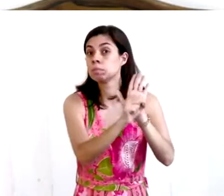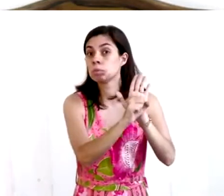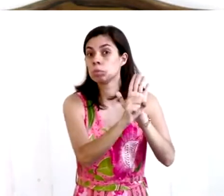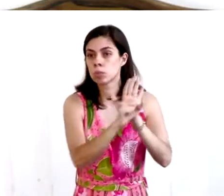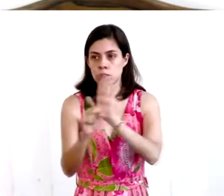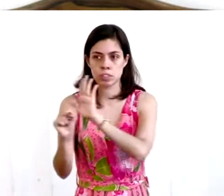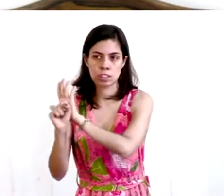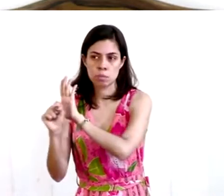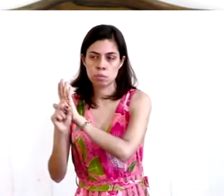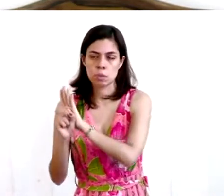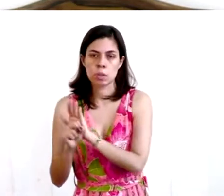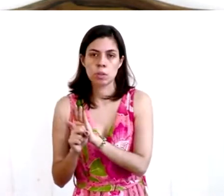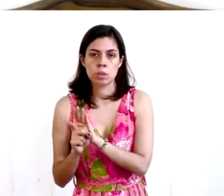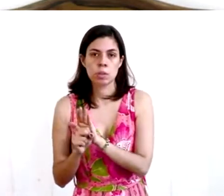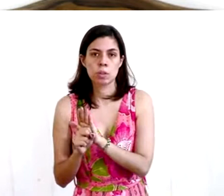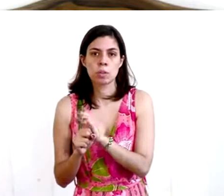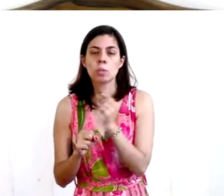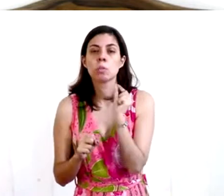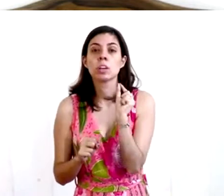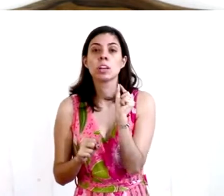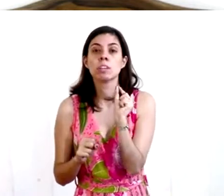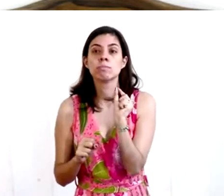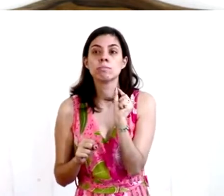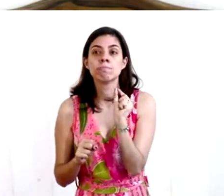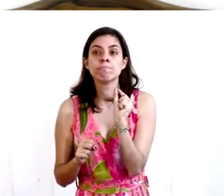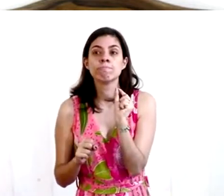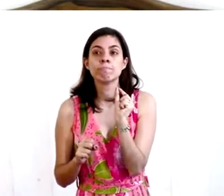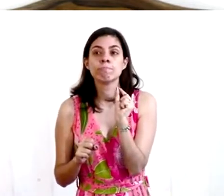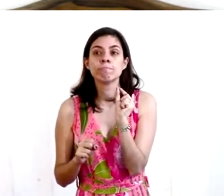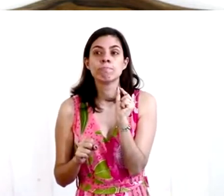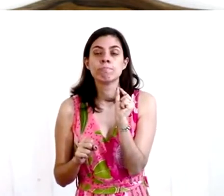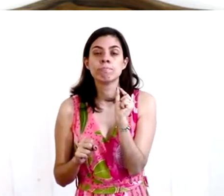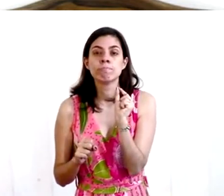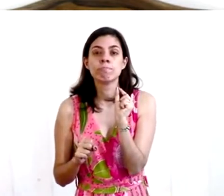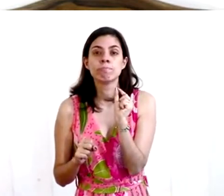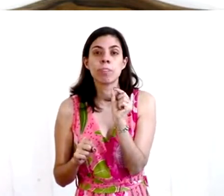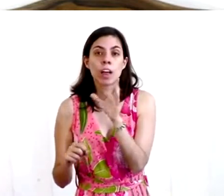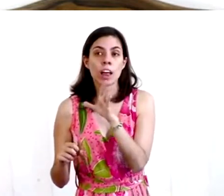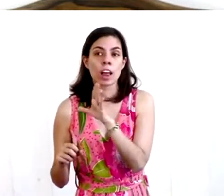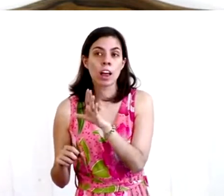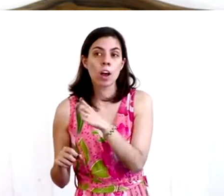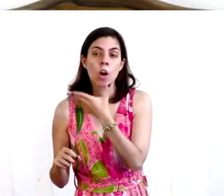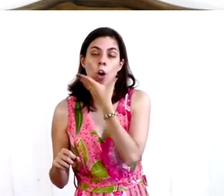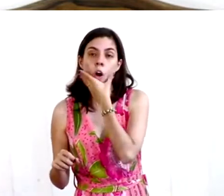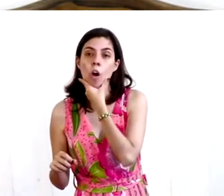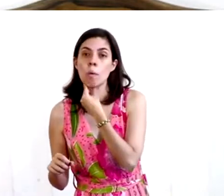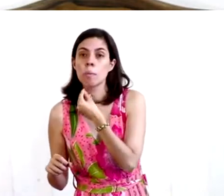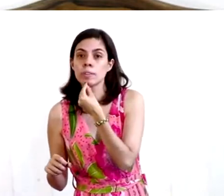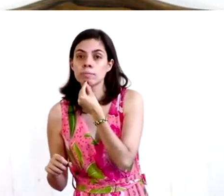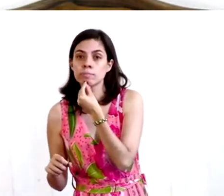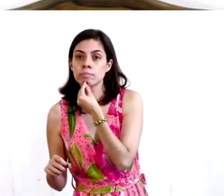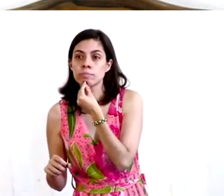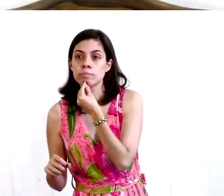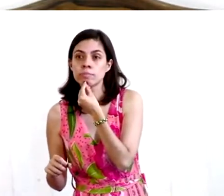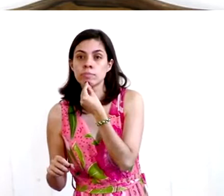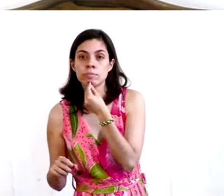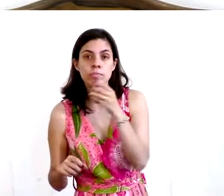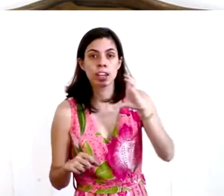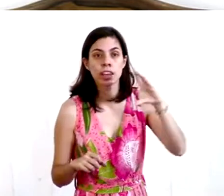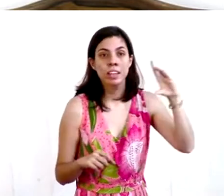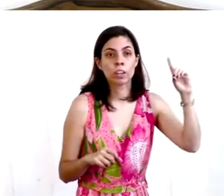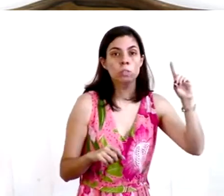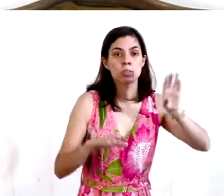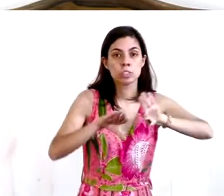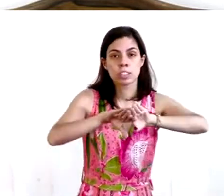montanha para outra montanha. Ele pode no máximo contemplar, olhar sem entender claramente o que está do